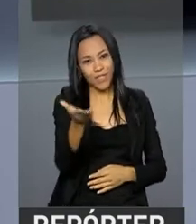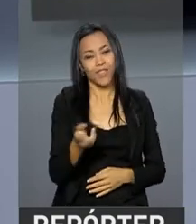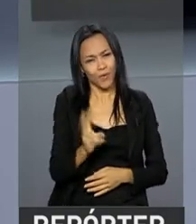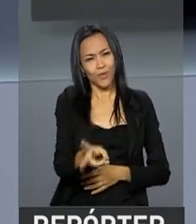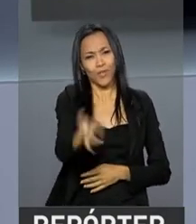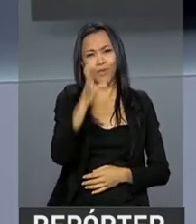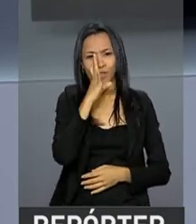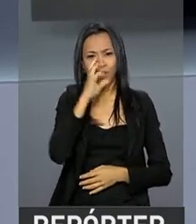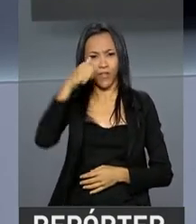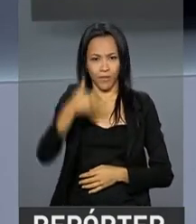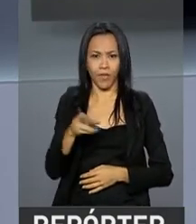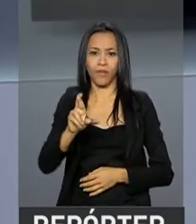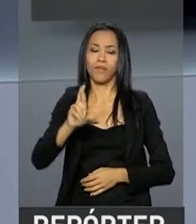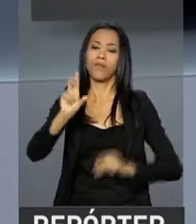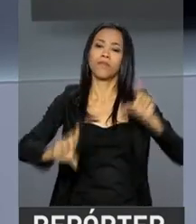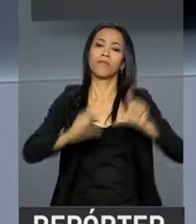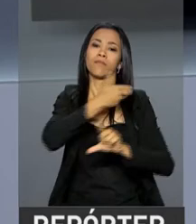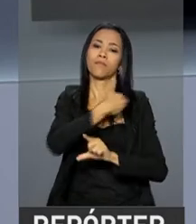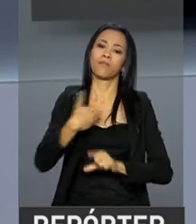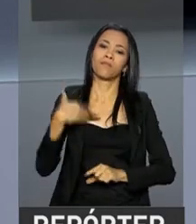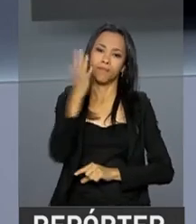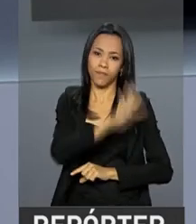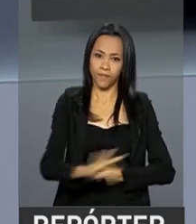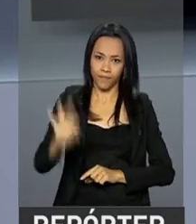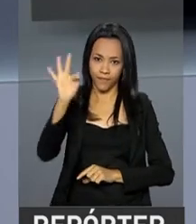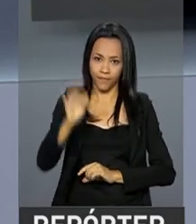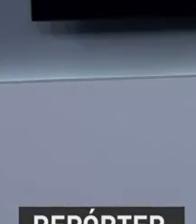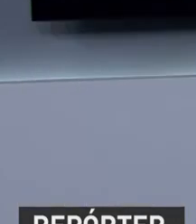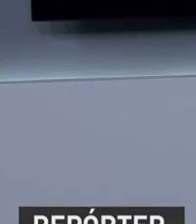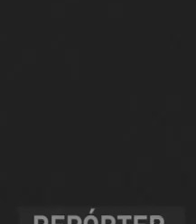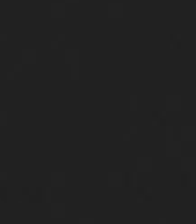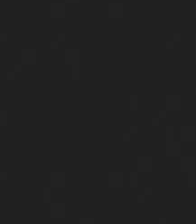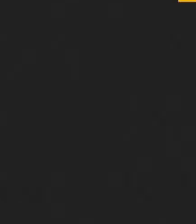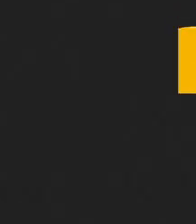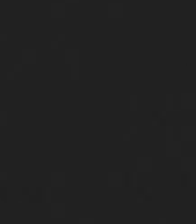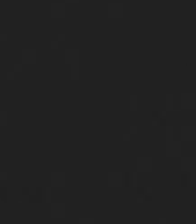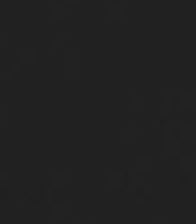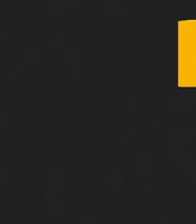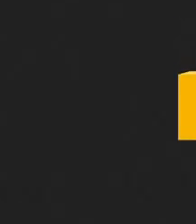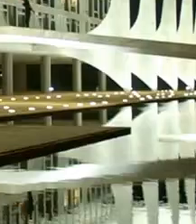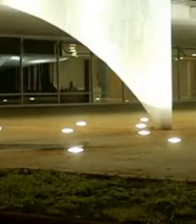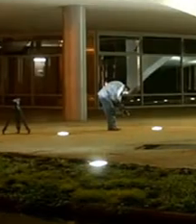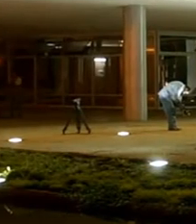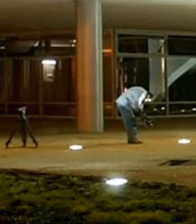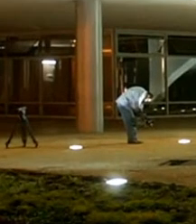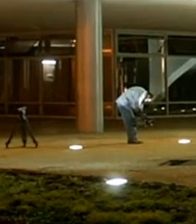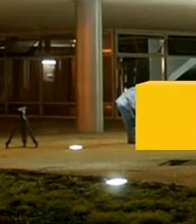e continue com a gente na NBR, a TV do Governo Federal.